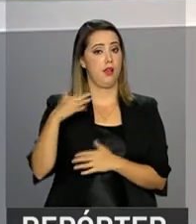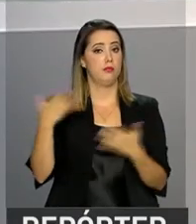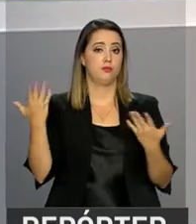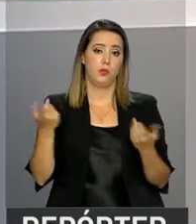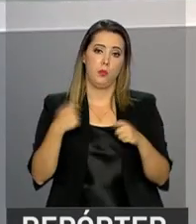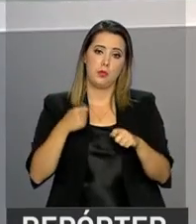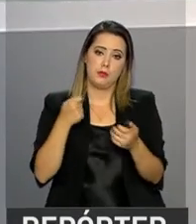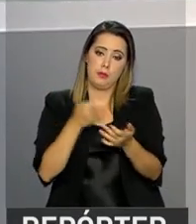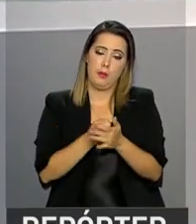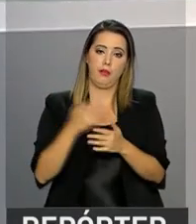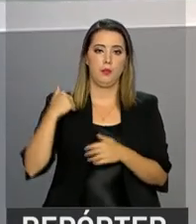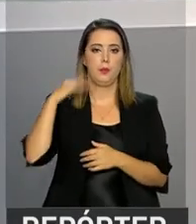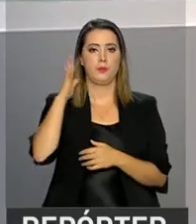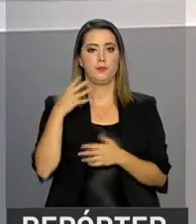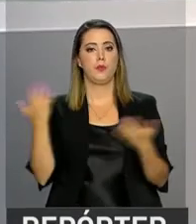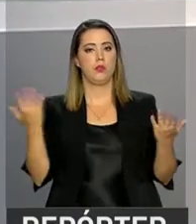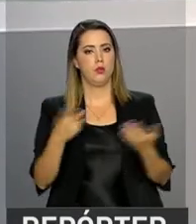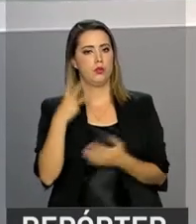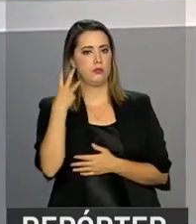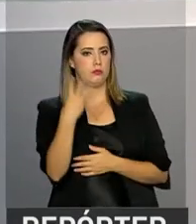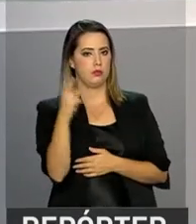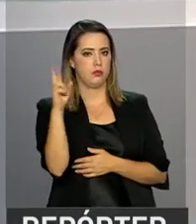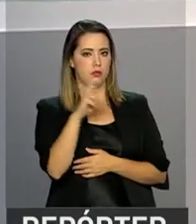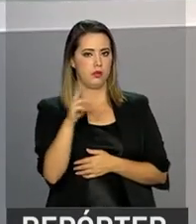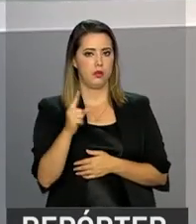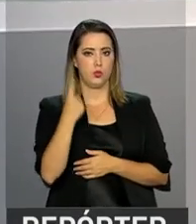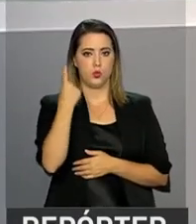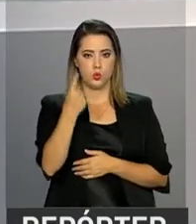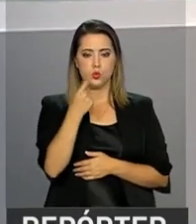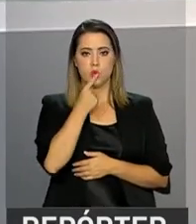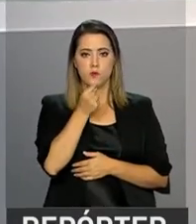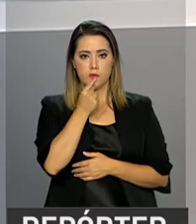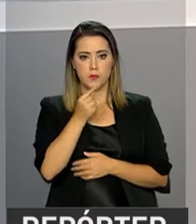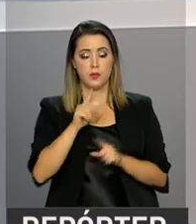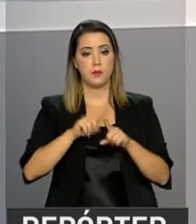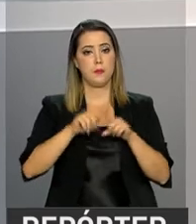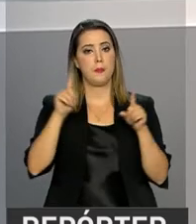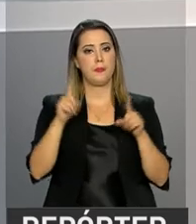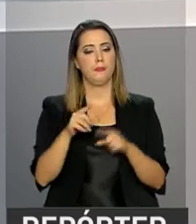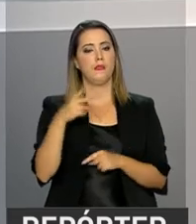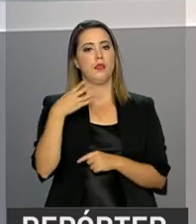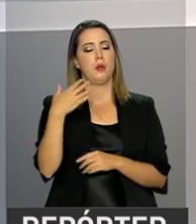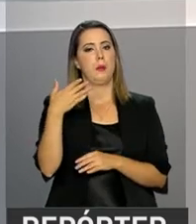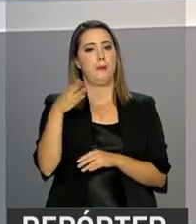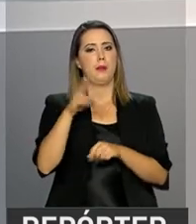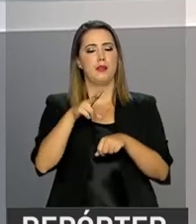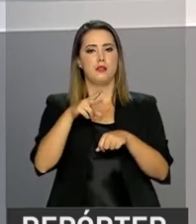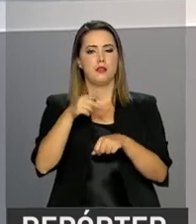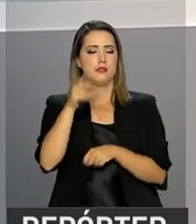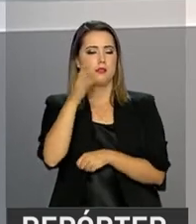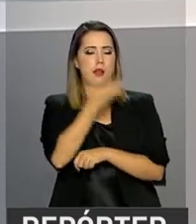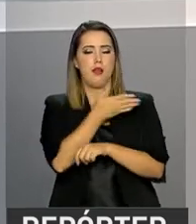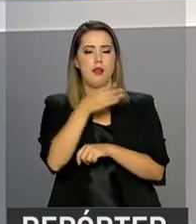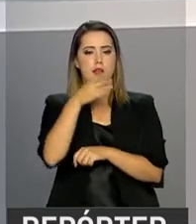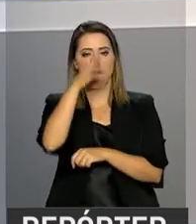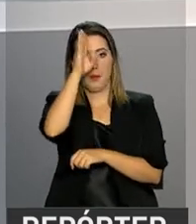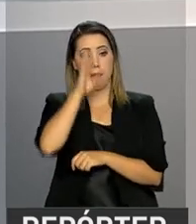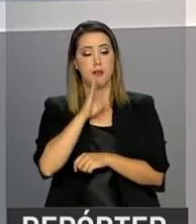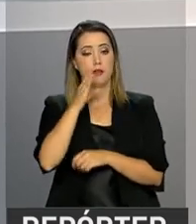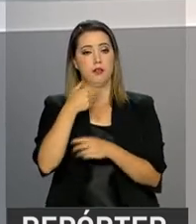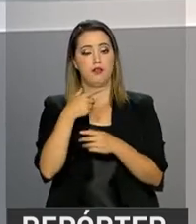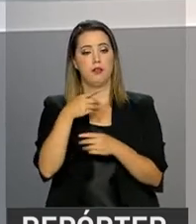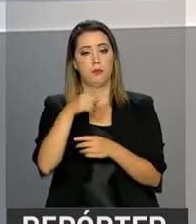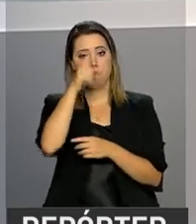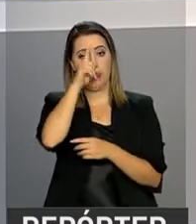hoje daniel mantém os três reais para o patamar 1 da bandeira vermelha já a bandeira amarela cai de 2 reais para um real